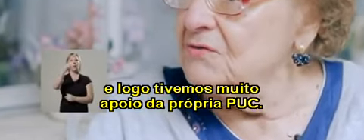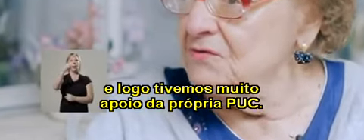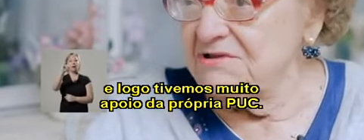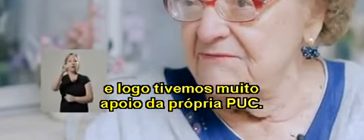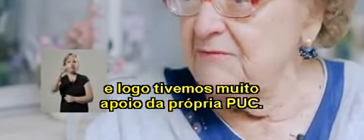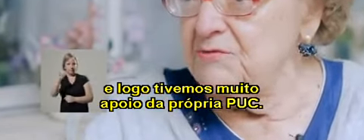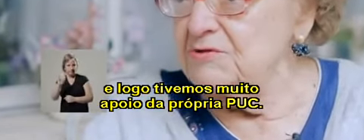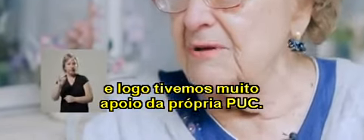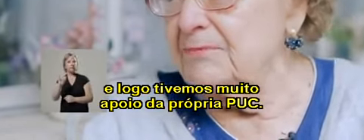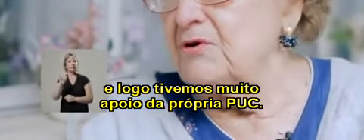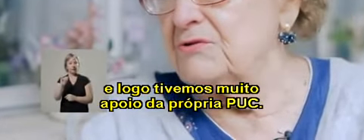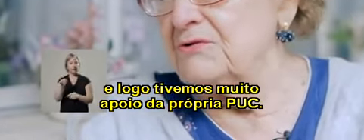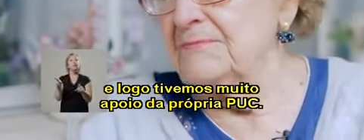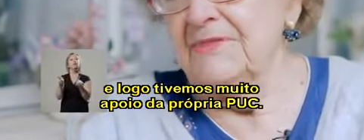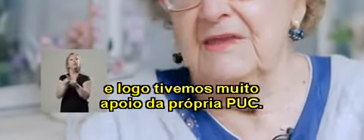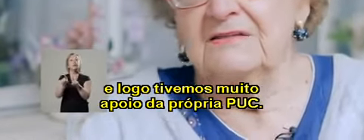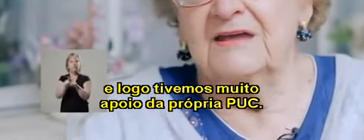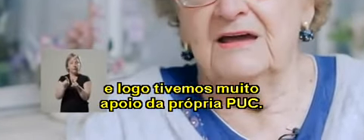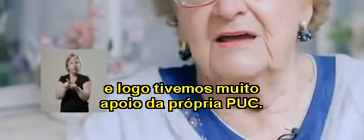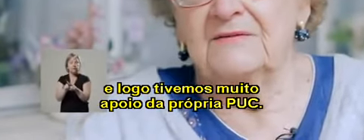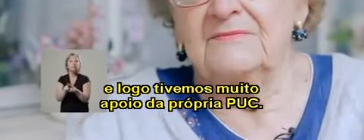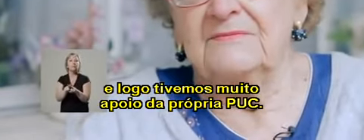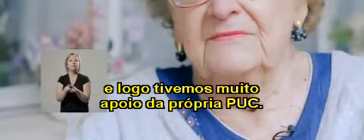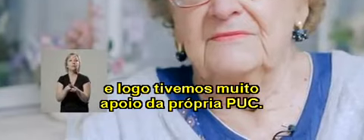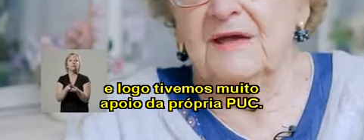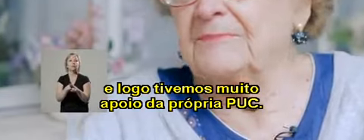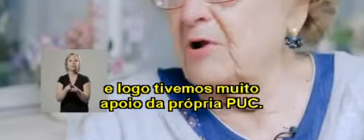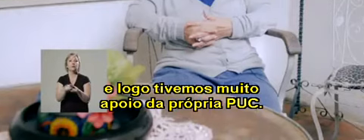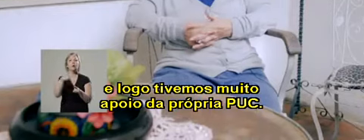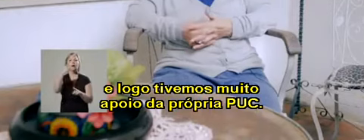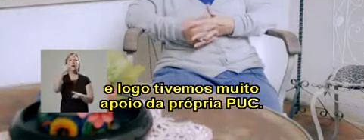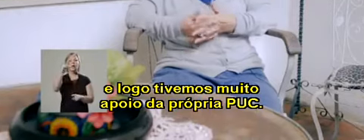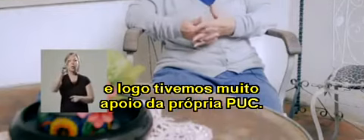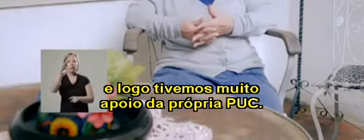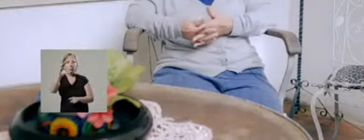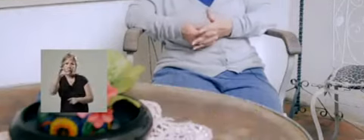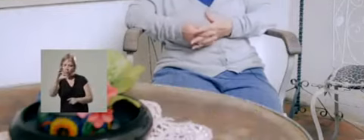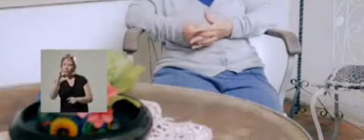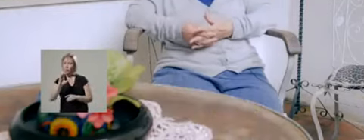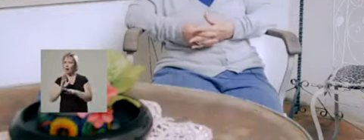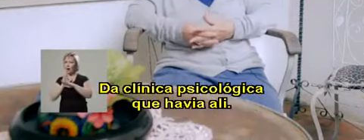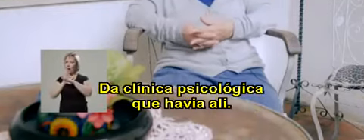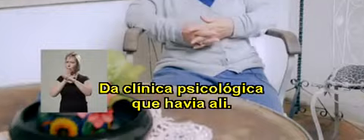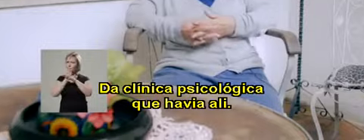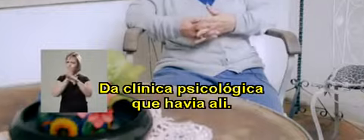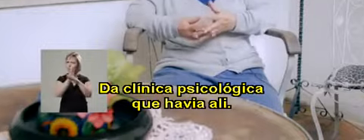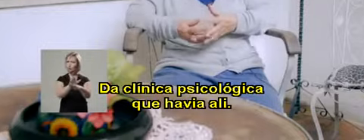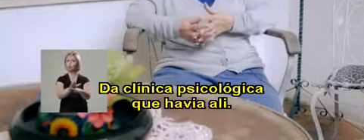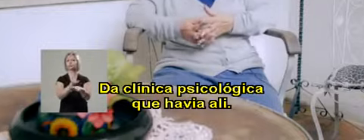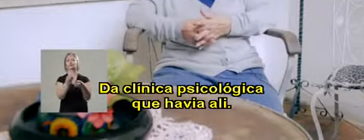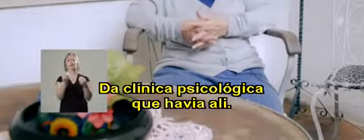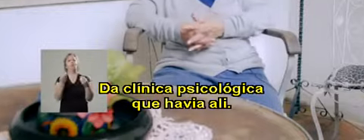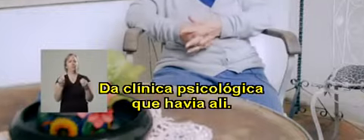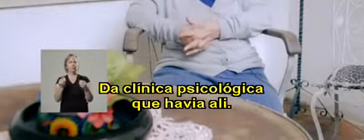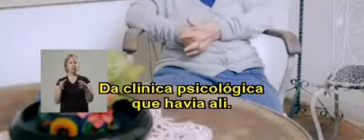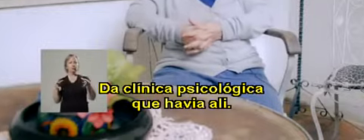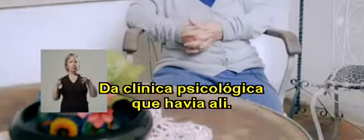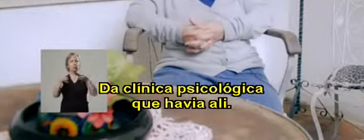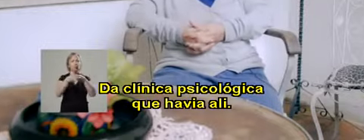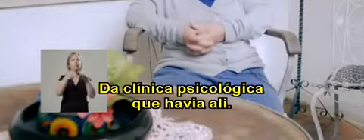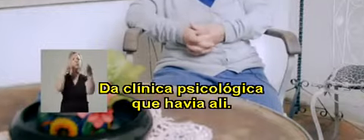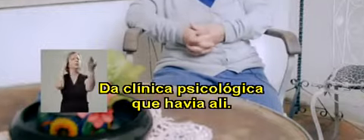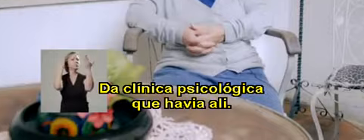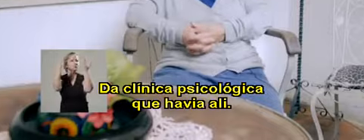que logo tivemos muito apoio da própria PUC, né, da Sociedade da